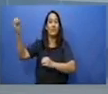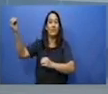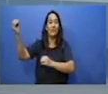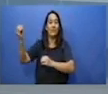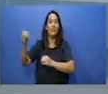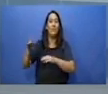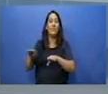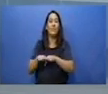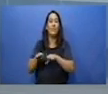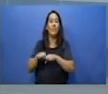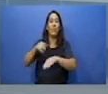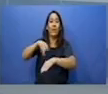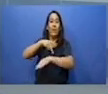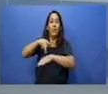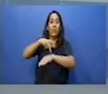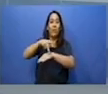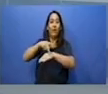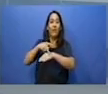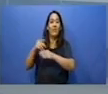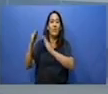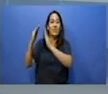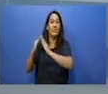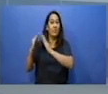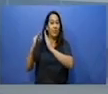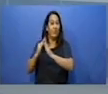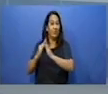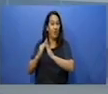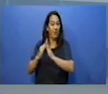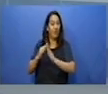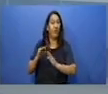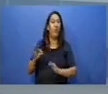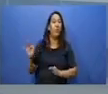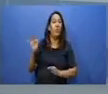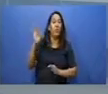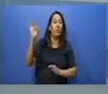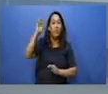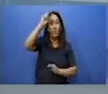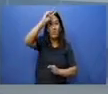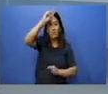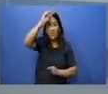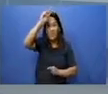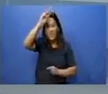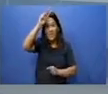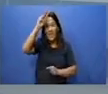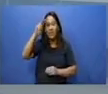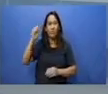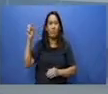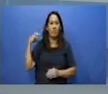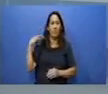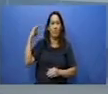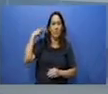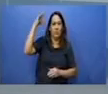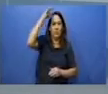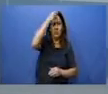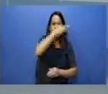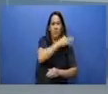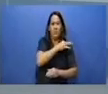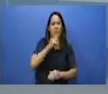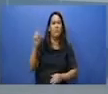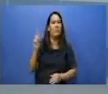Os insetos não agridem as pessoas, mas devastam plantações.